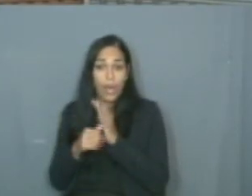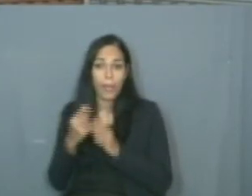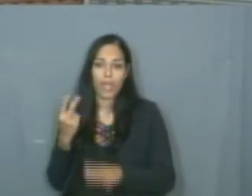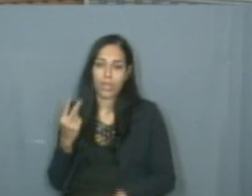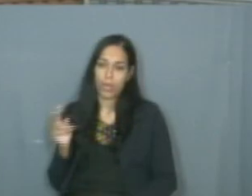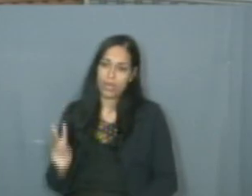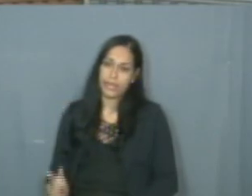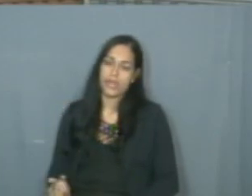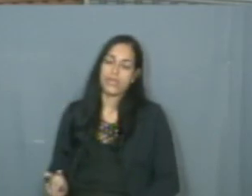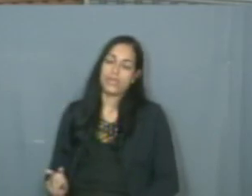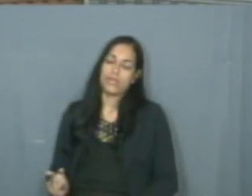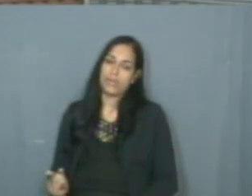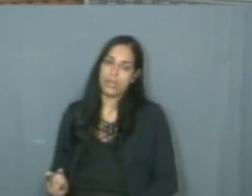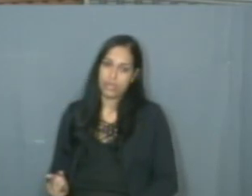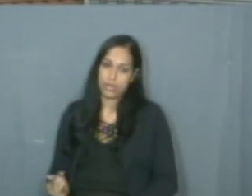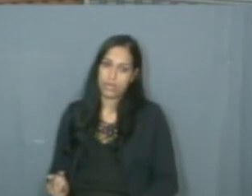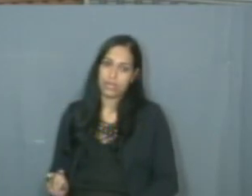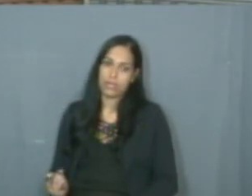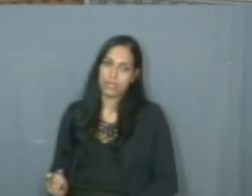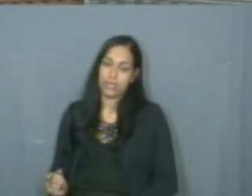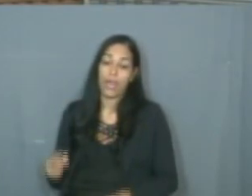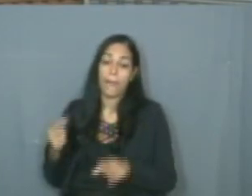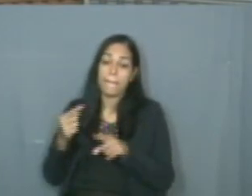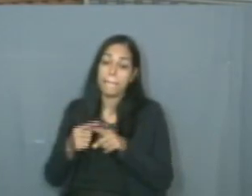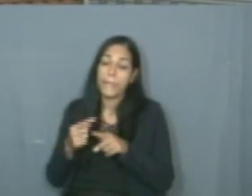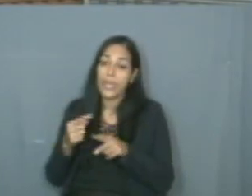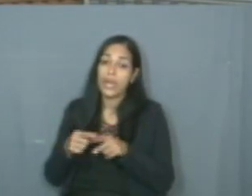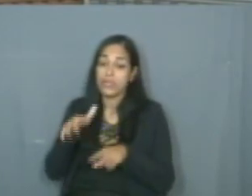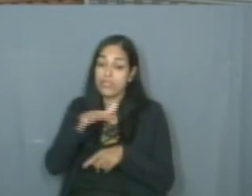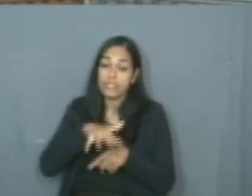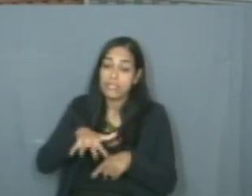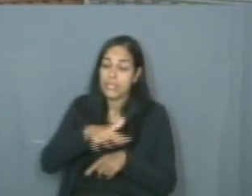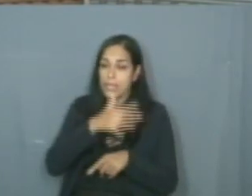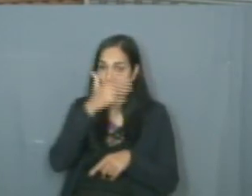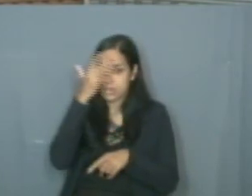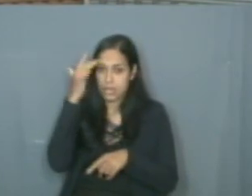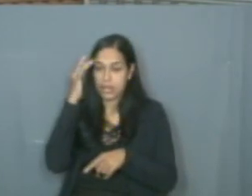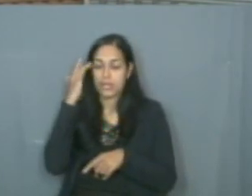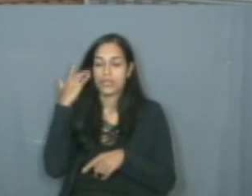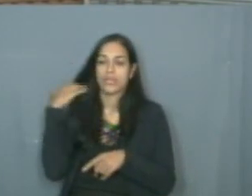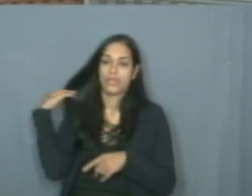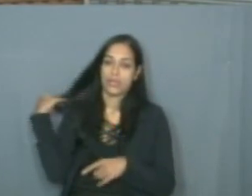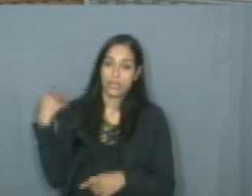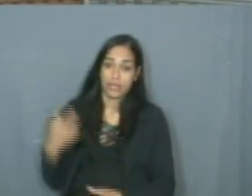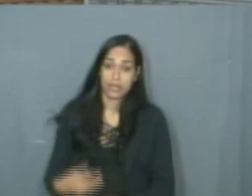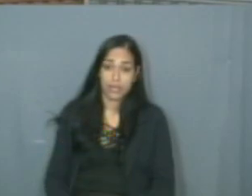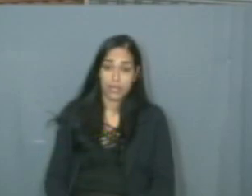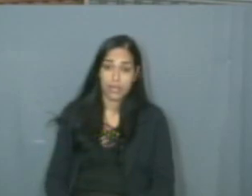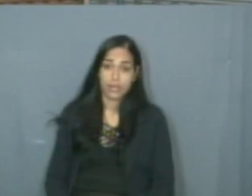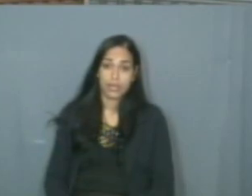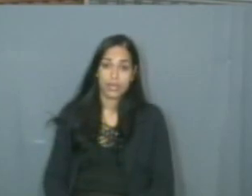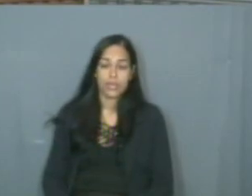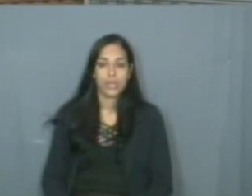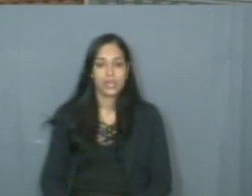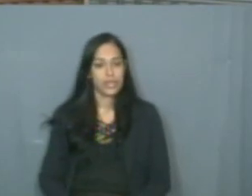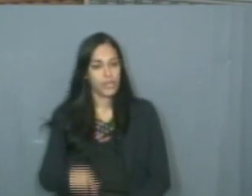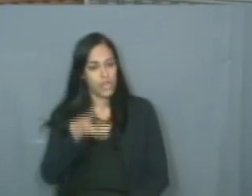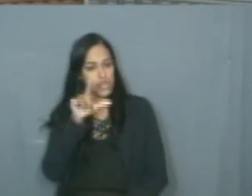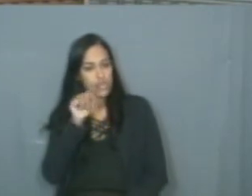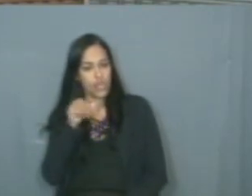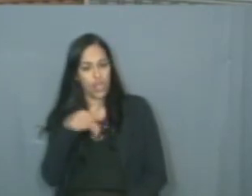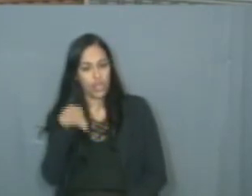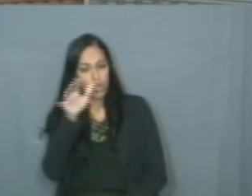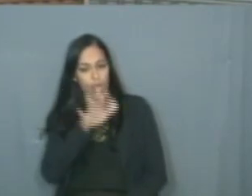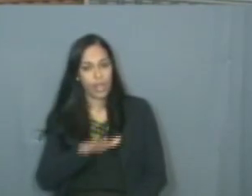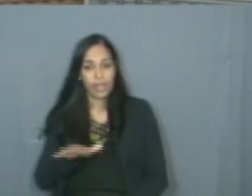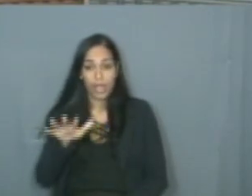ferir o passado e comprometer o presente dessas pessoas. De fato, que não é aleatório que se escolhe a região